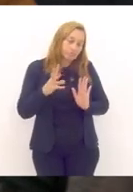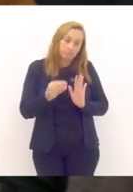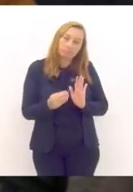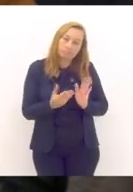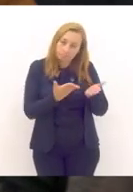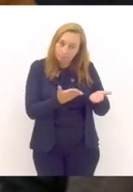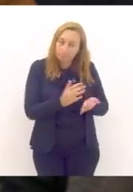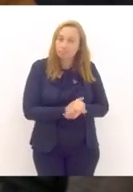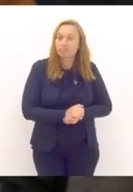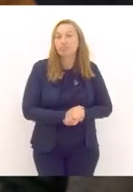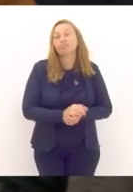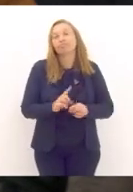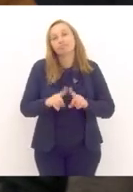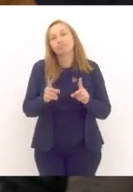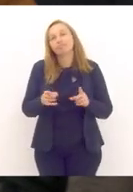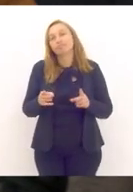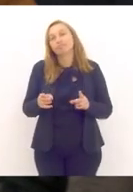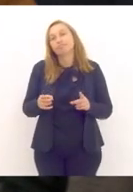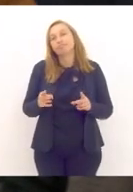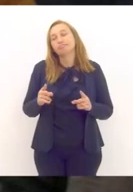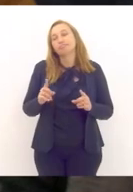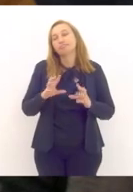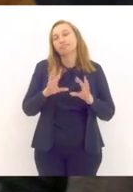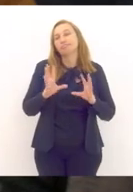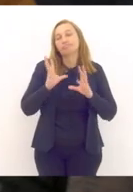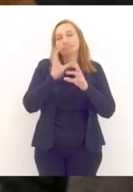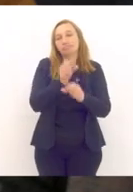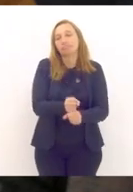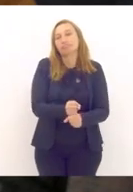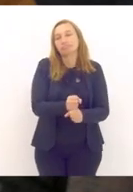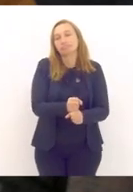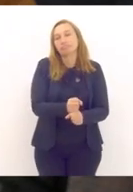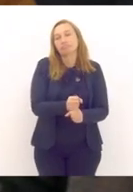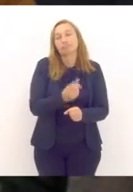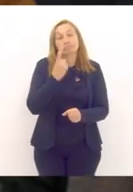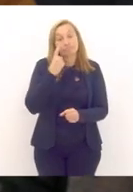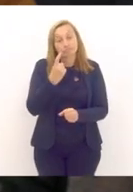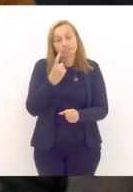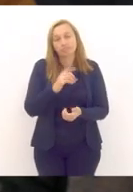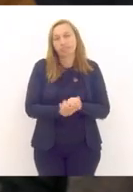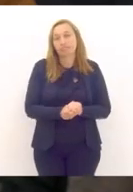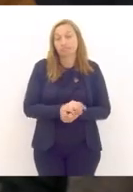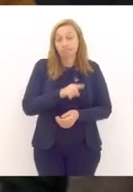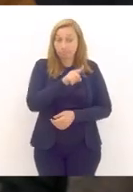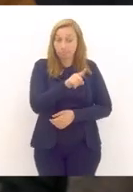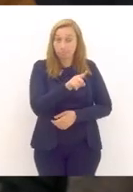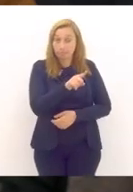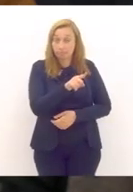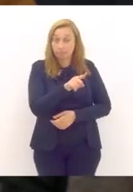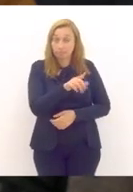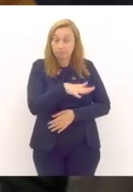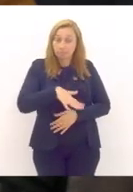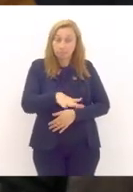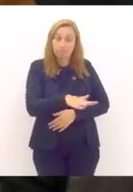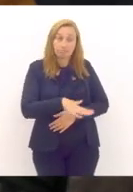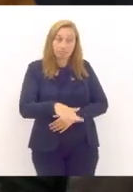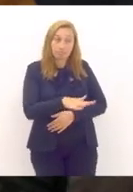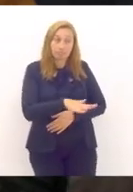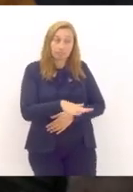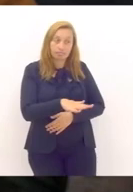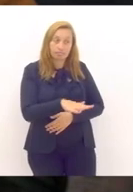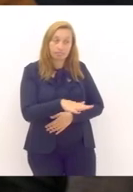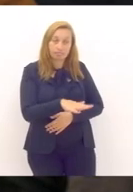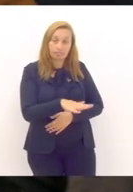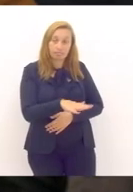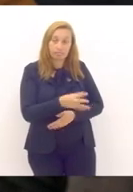a legislação é para isso, mas a gente tem que simplificar o contábil e jogar do financeiro, porque é do financeiro que a população precisa e está lá necessitando